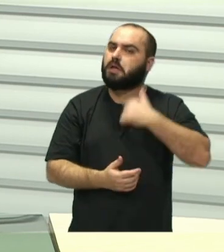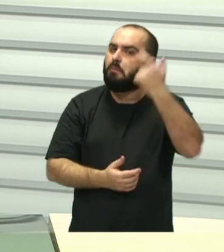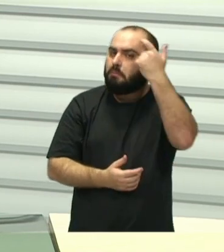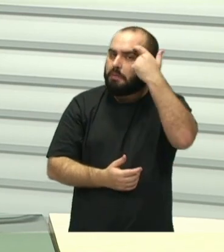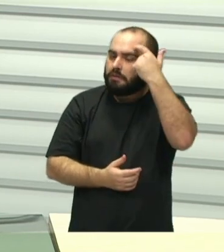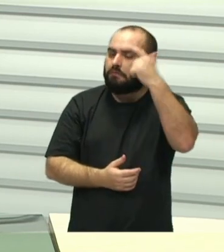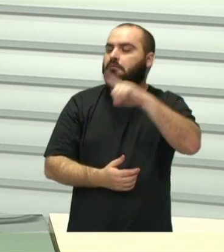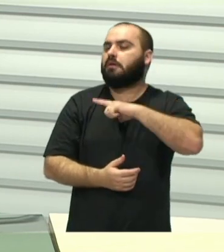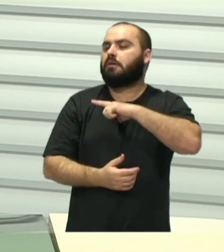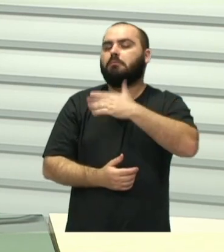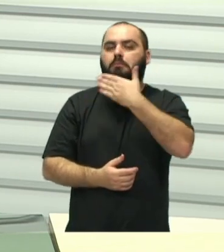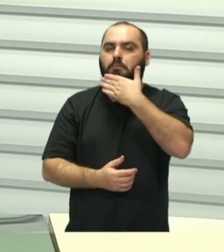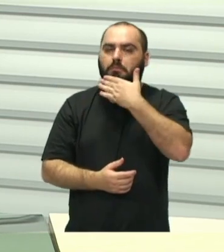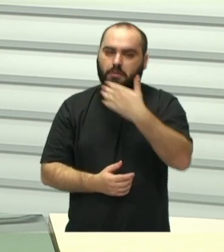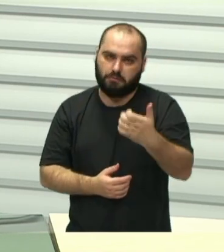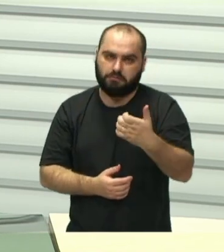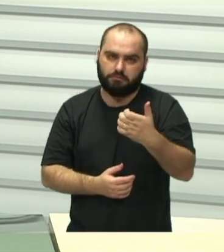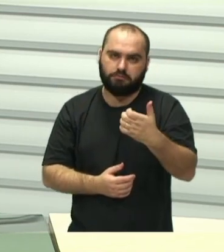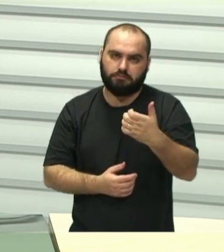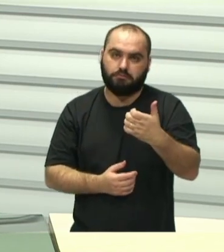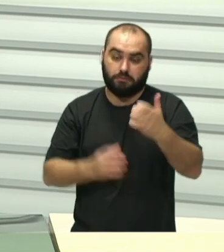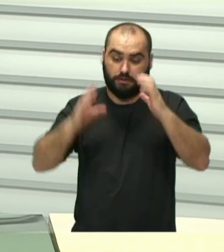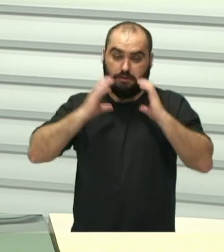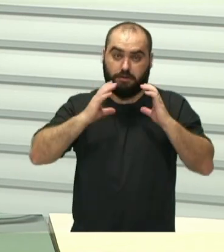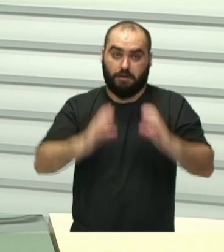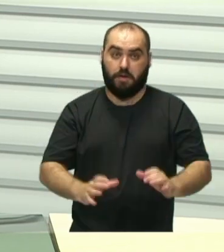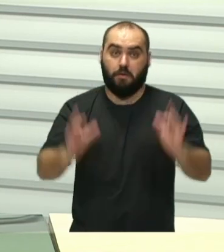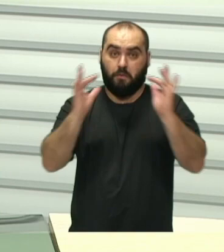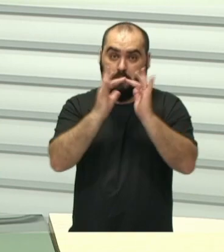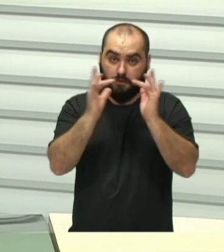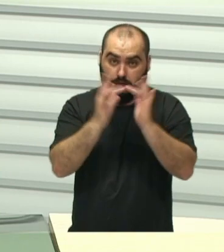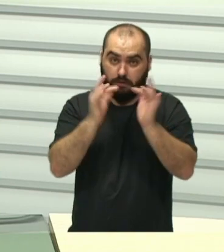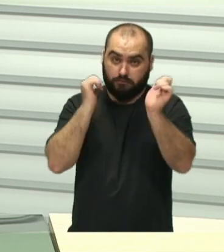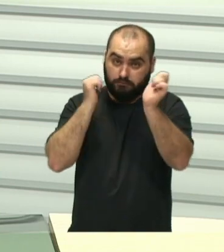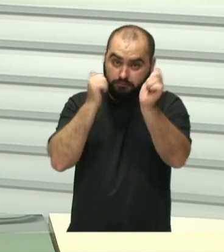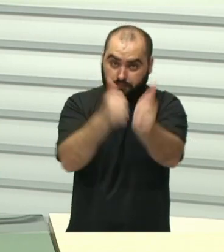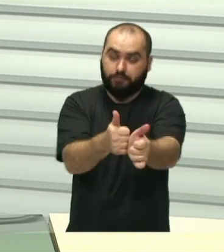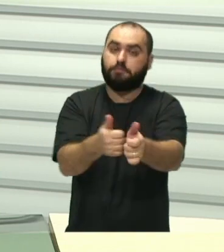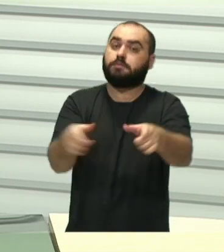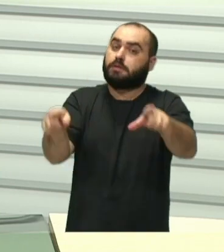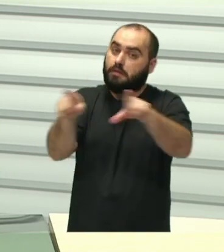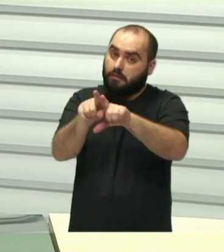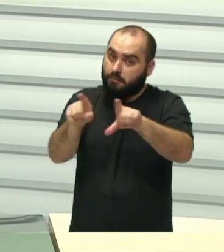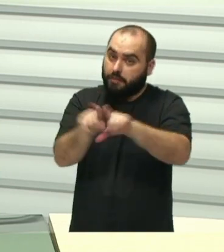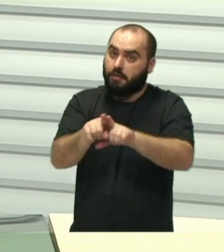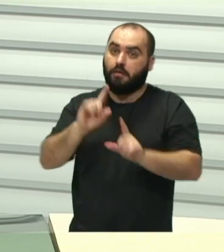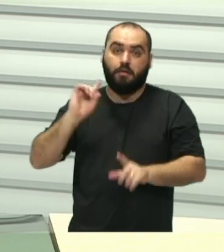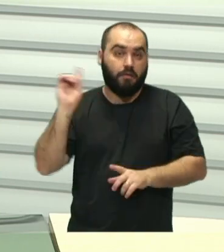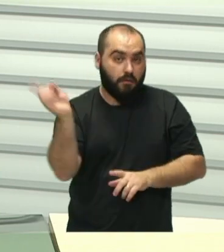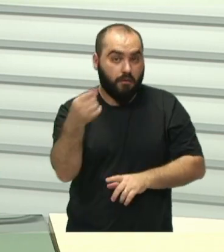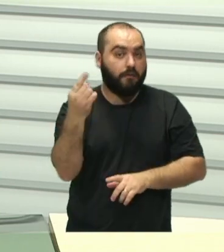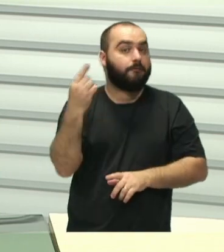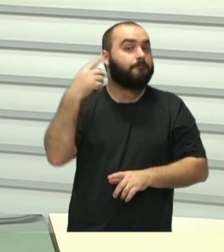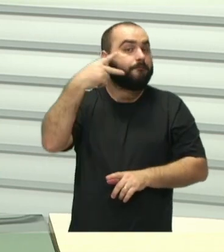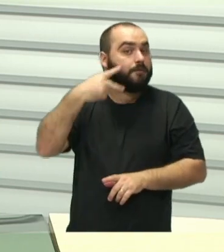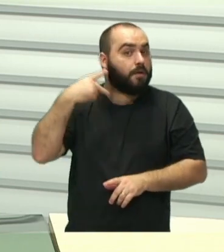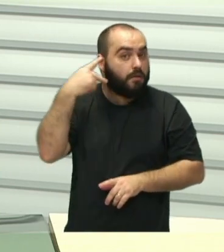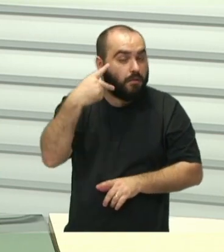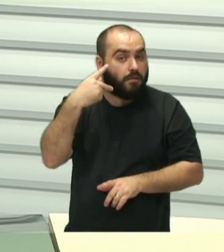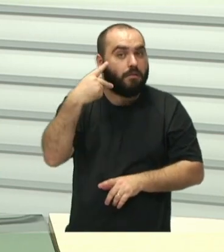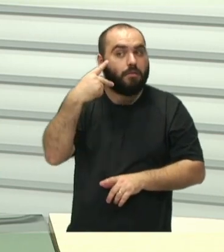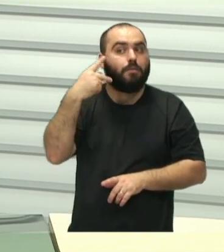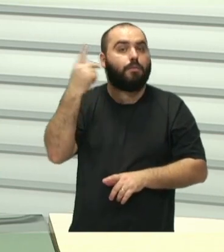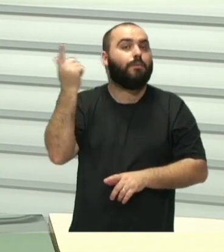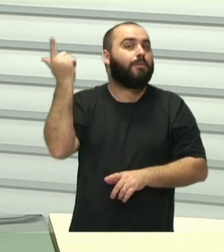maior mas ela serve para o cidadão ter o contato e acompanhar e serve também para nós vereadores de fato